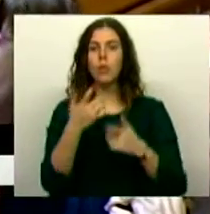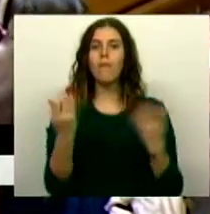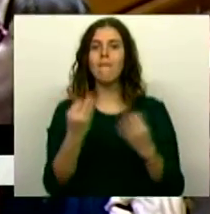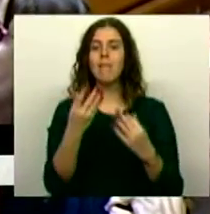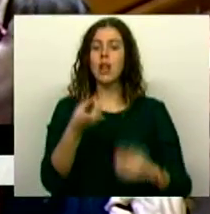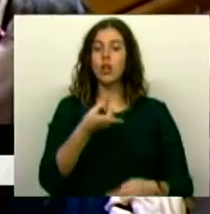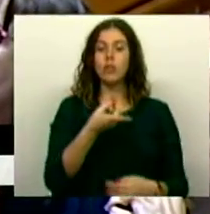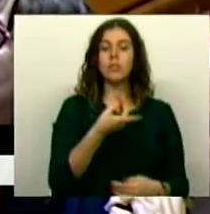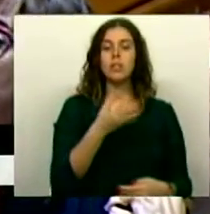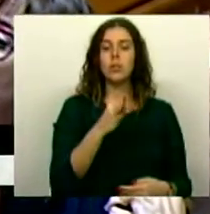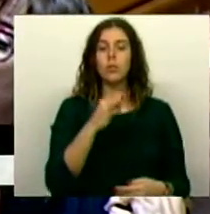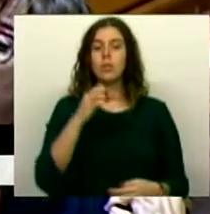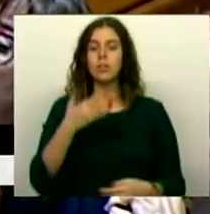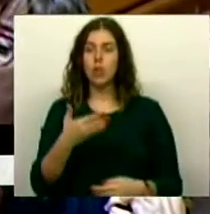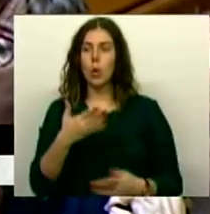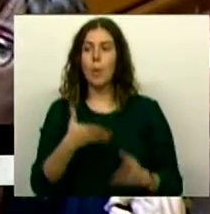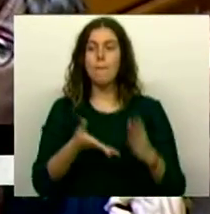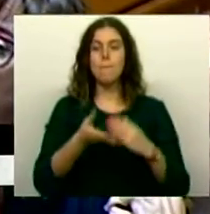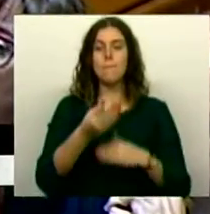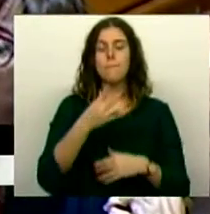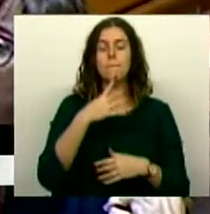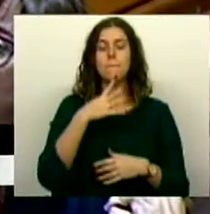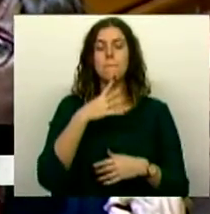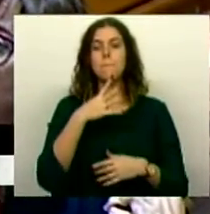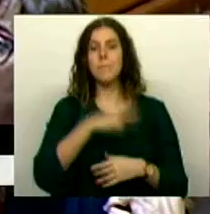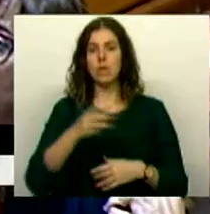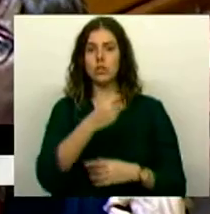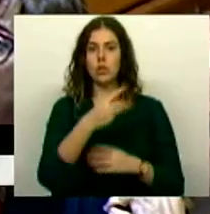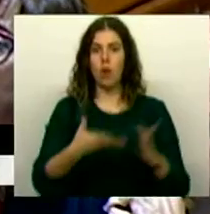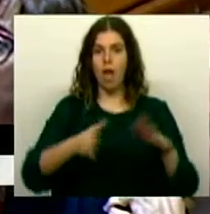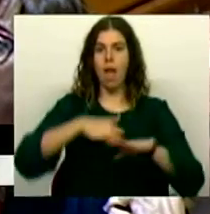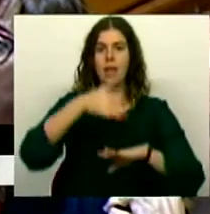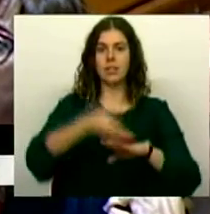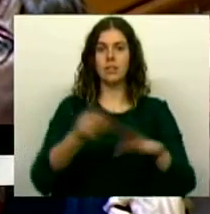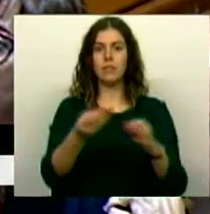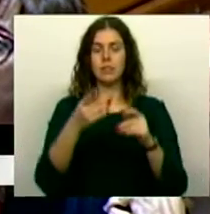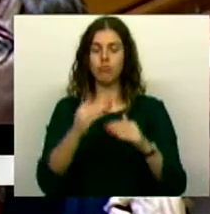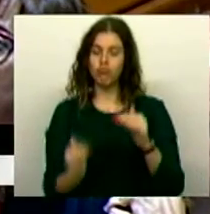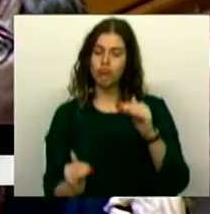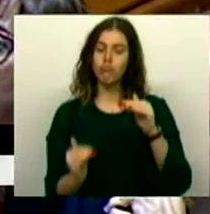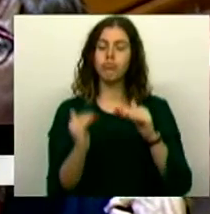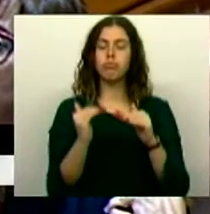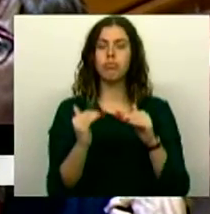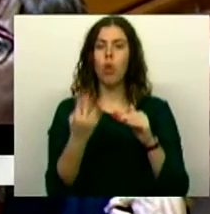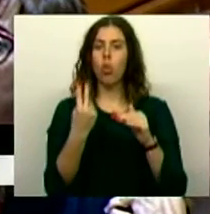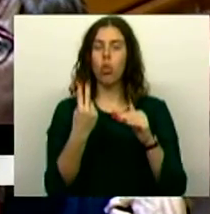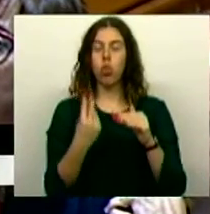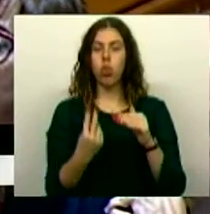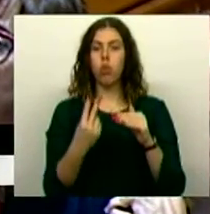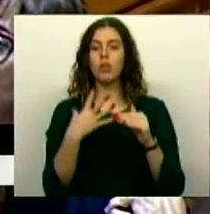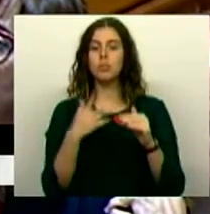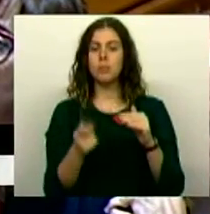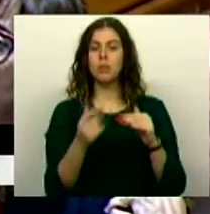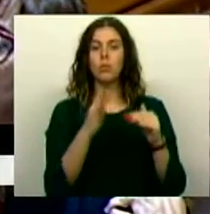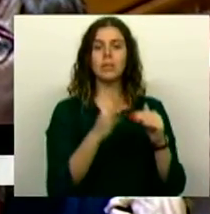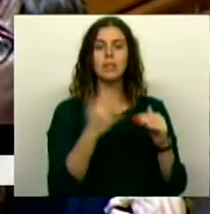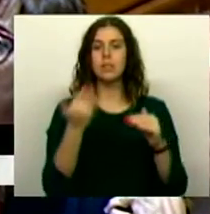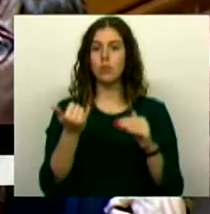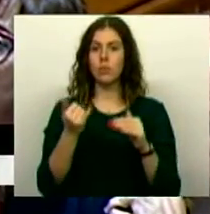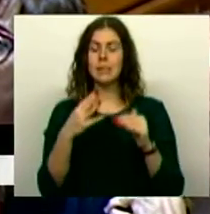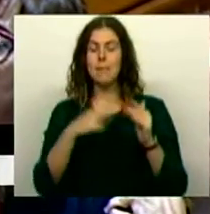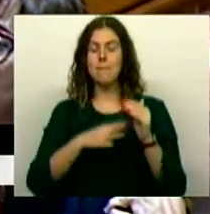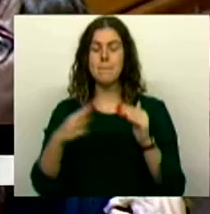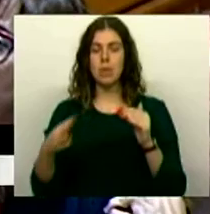mais 941 milhões de euros, são uma reposição de 2.412